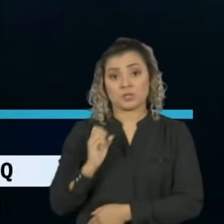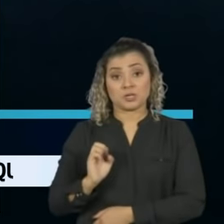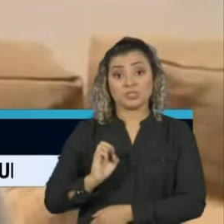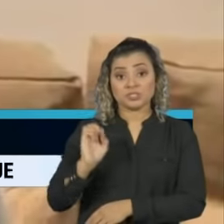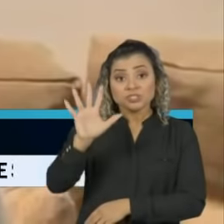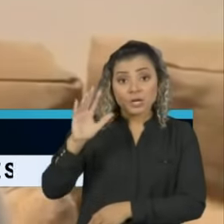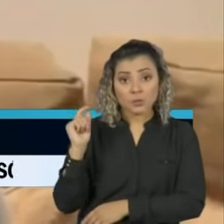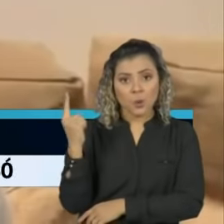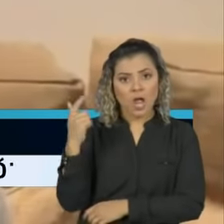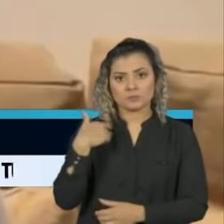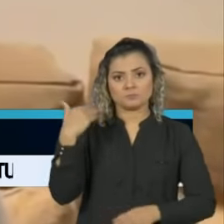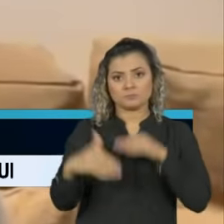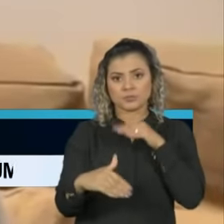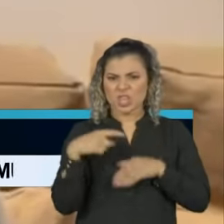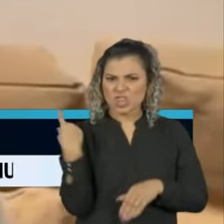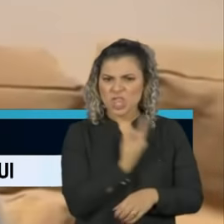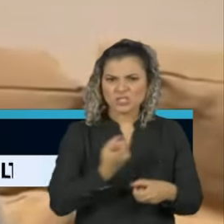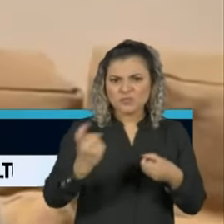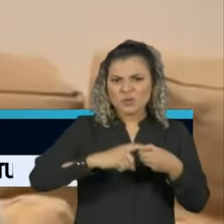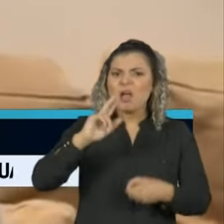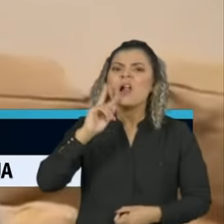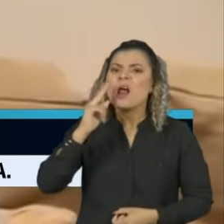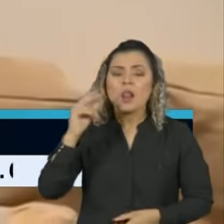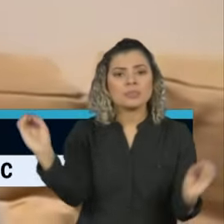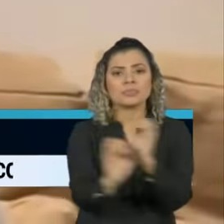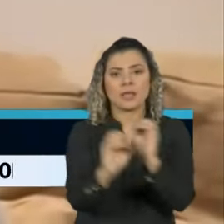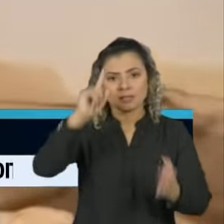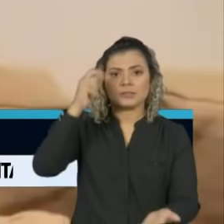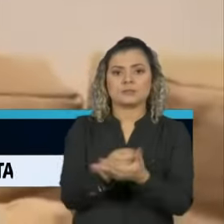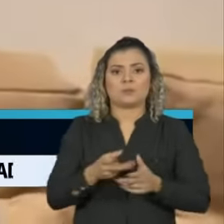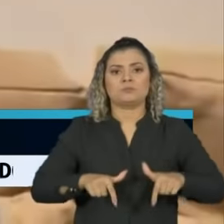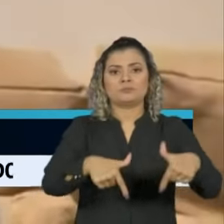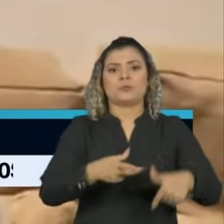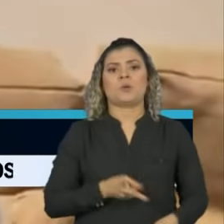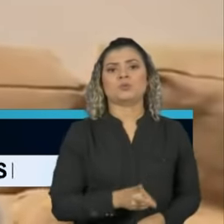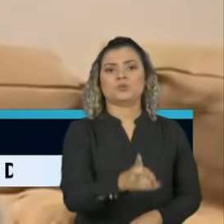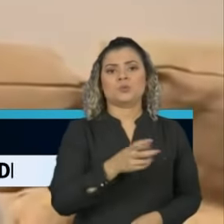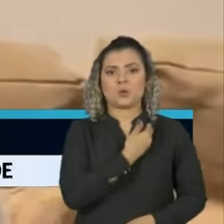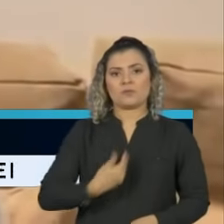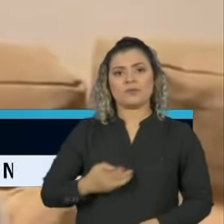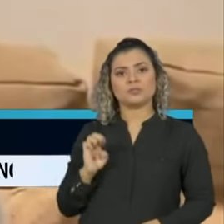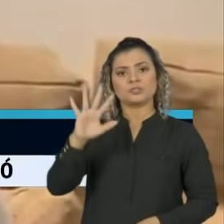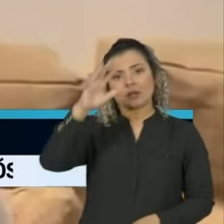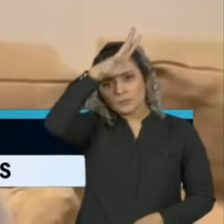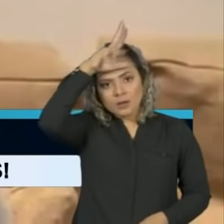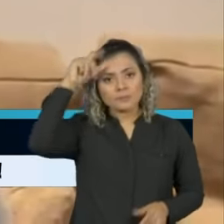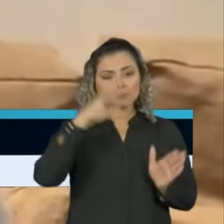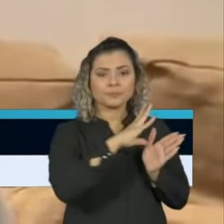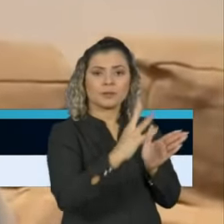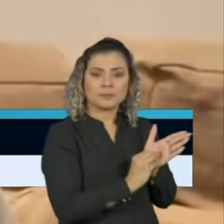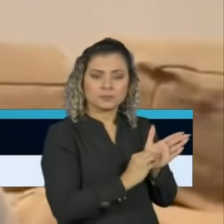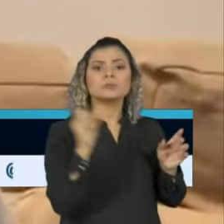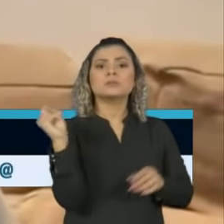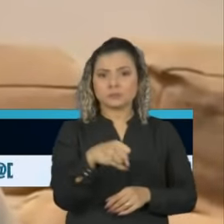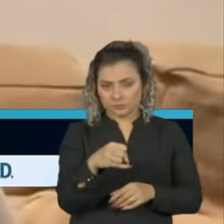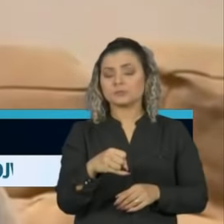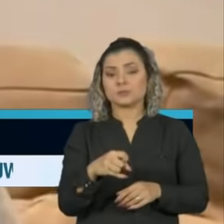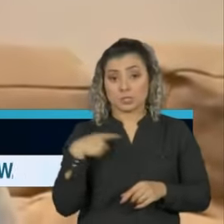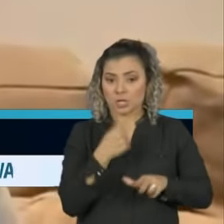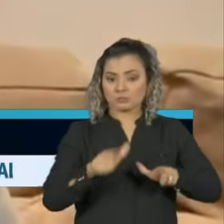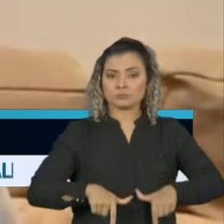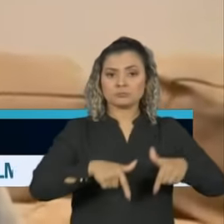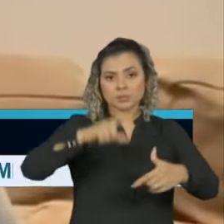de Goiás. Não vamos voltar atrás de nenhuma decisão que foi tomada pelo governo do estado do Amazonas, até porque elas foram tomadas